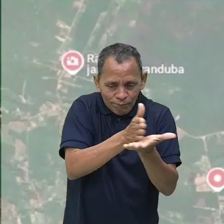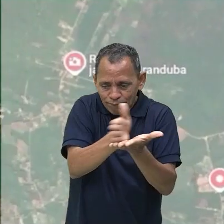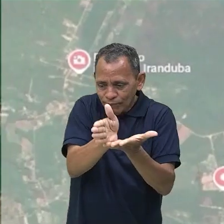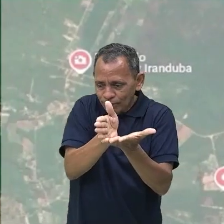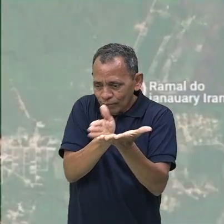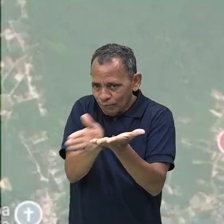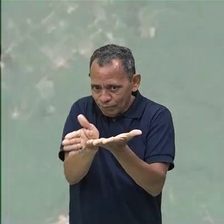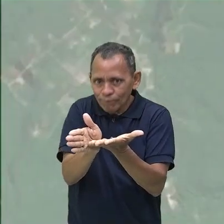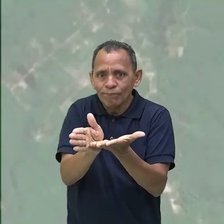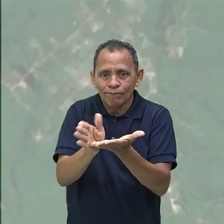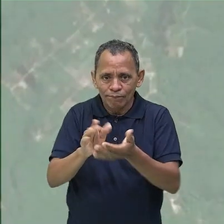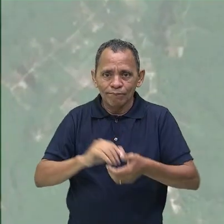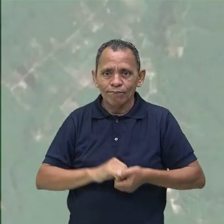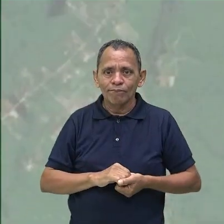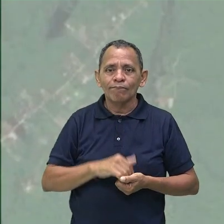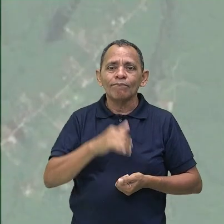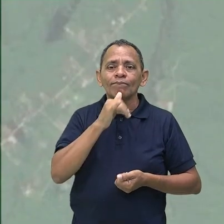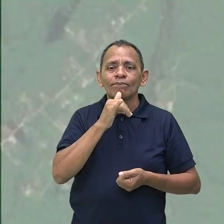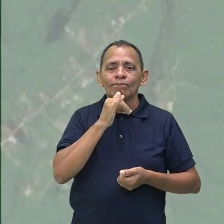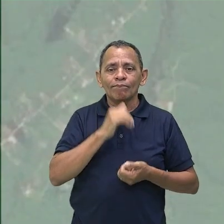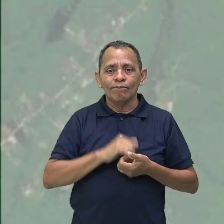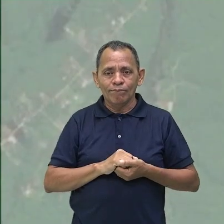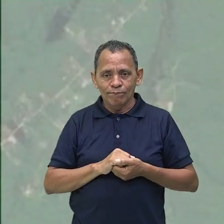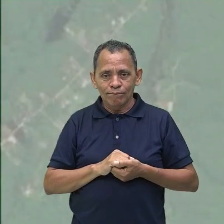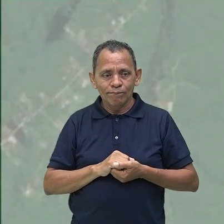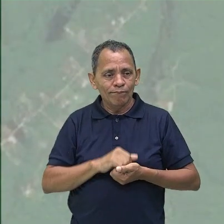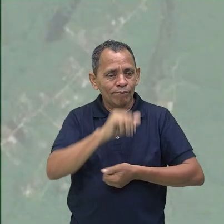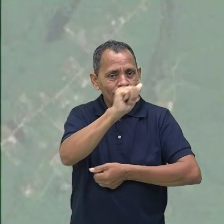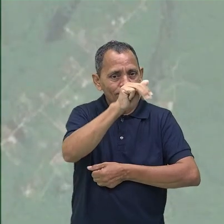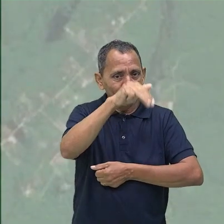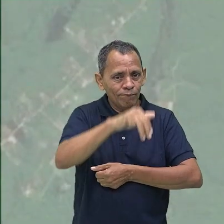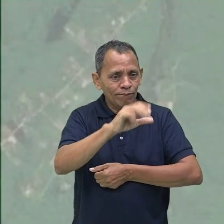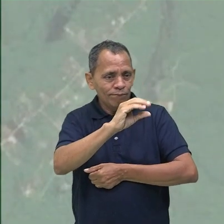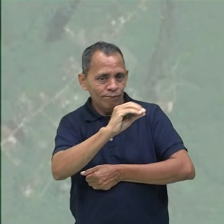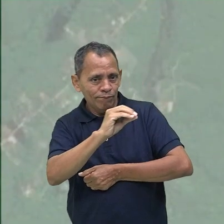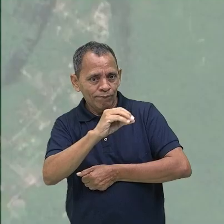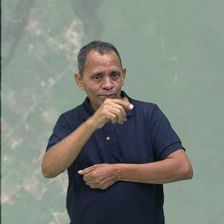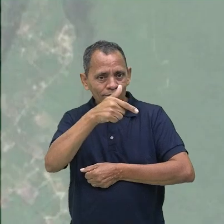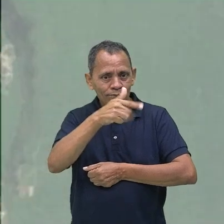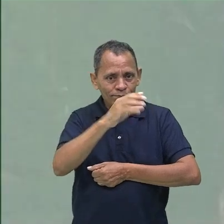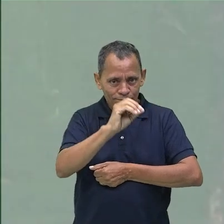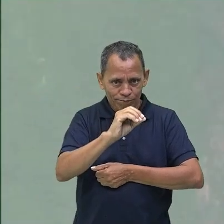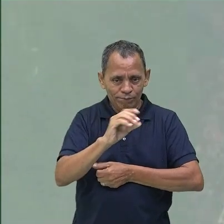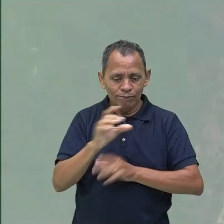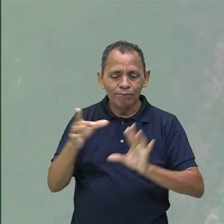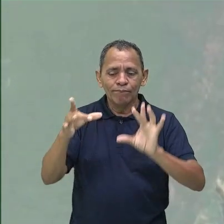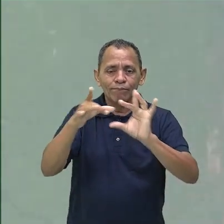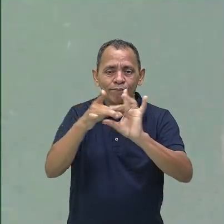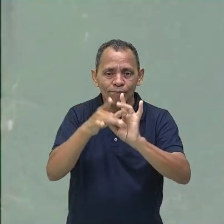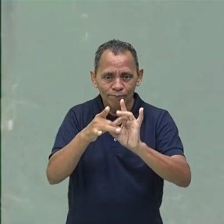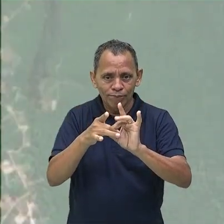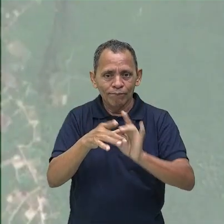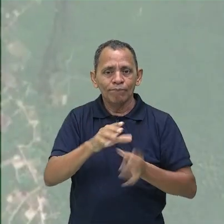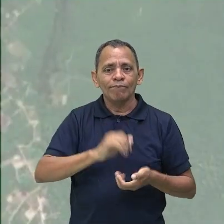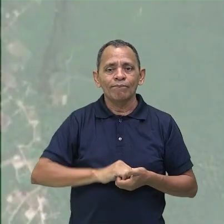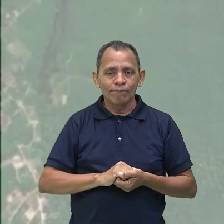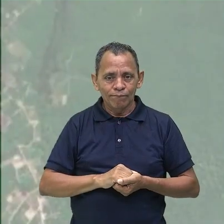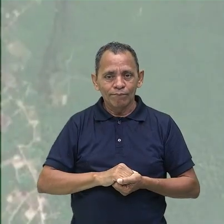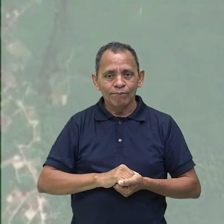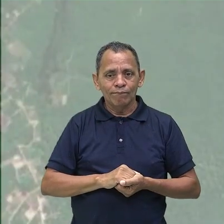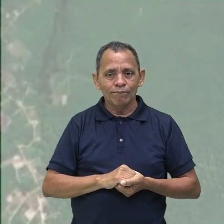ter aqui, por exemplo, a parte da M070, né, que acaba ligando a